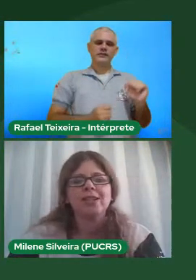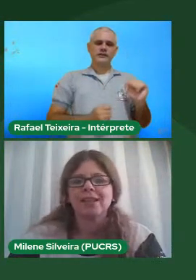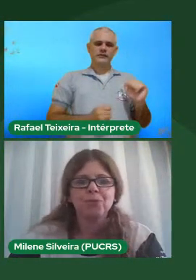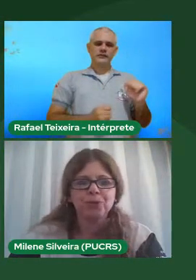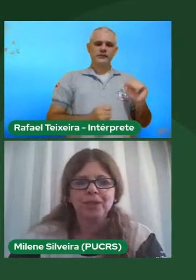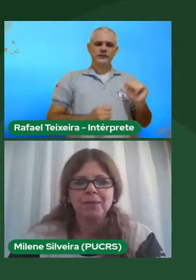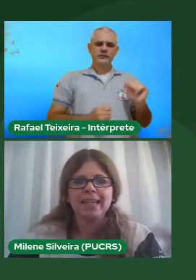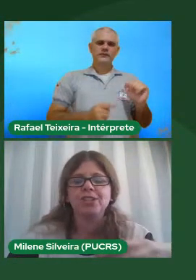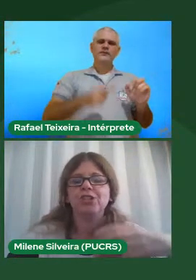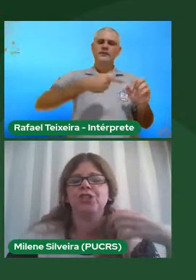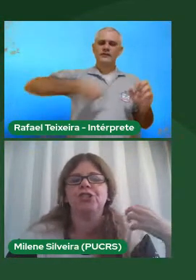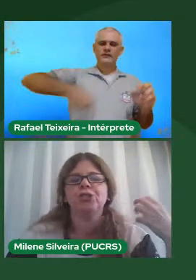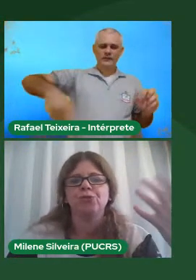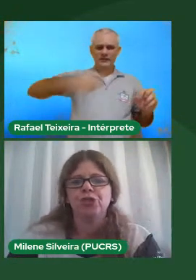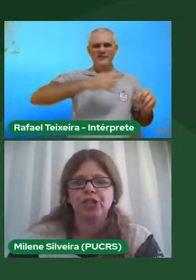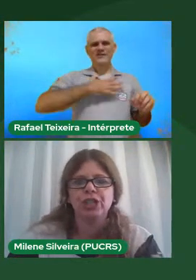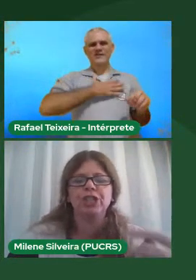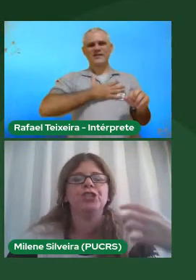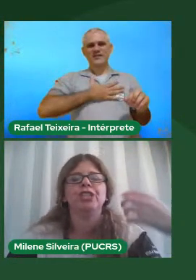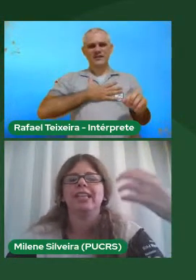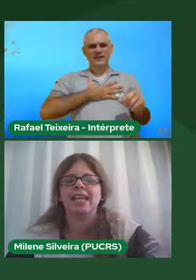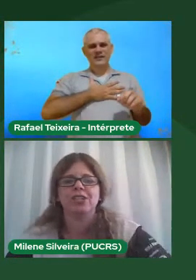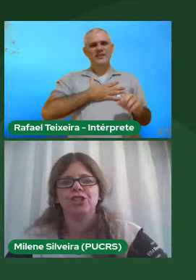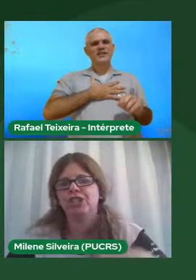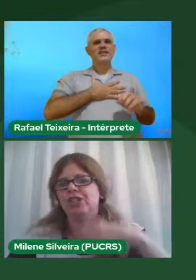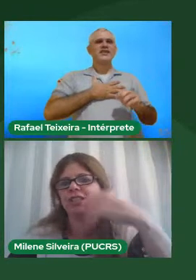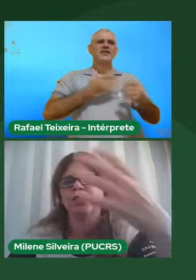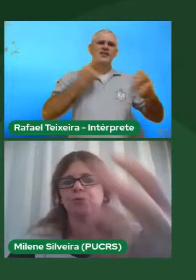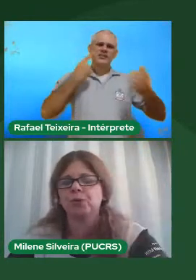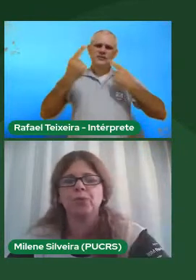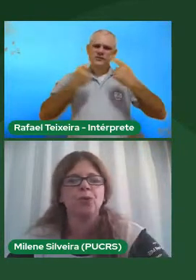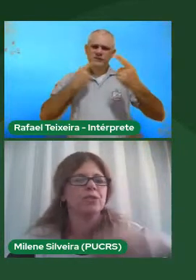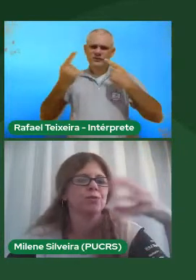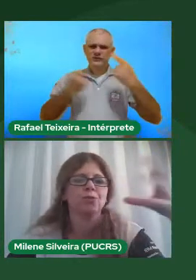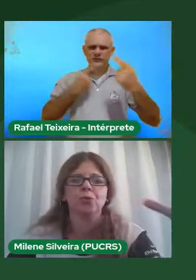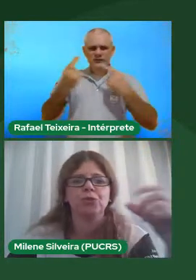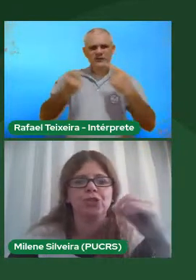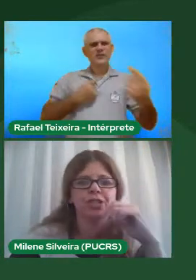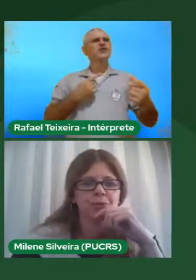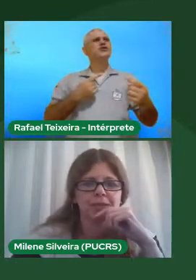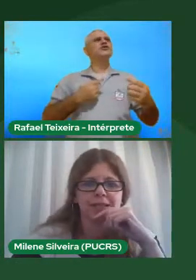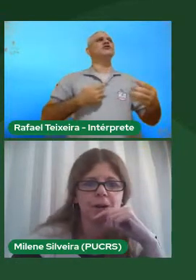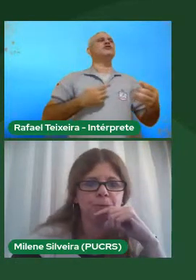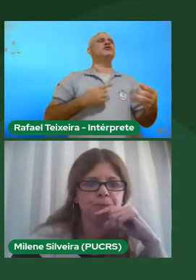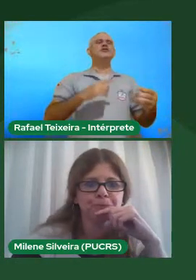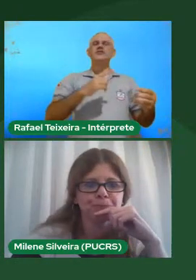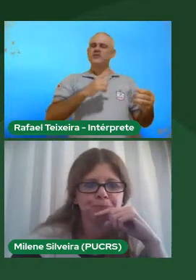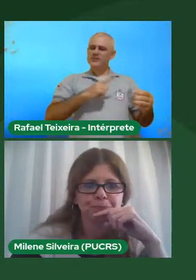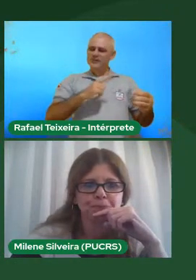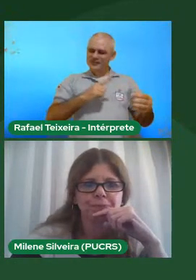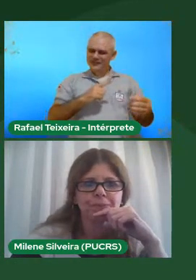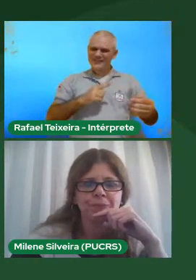gente gosta muito também, né, gente, de discutir, de interagir, seja nos posters, nos grupos de discussão.